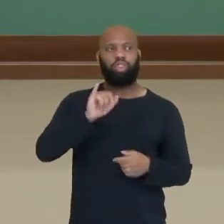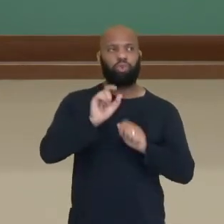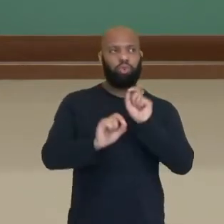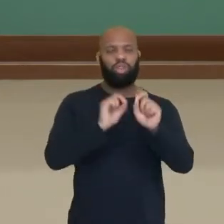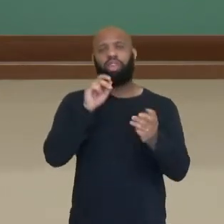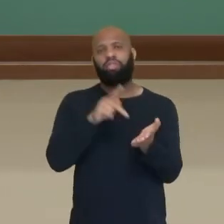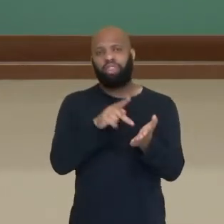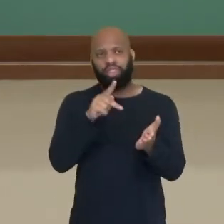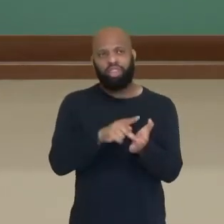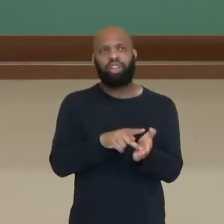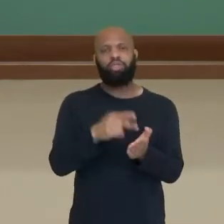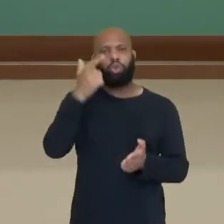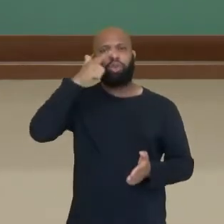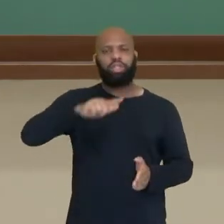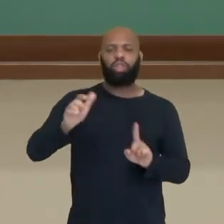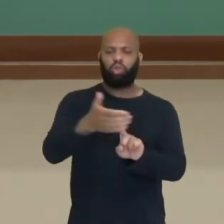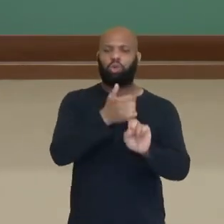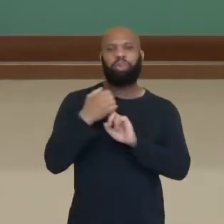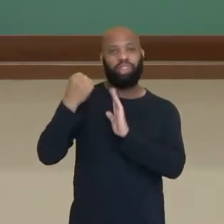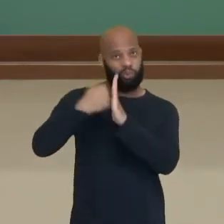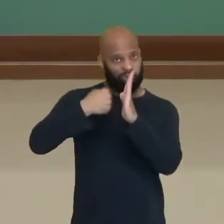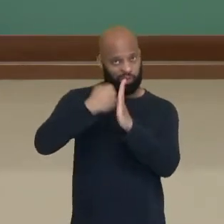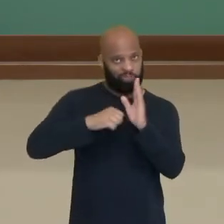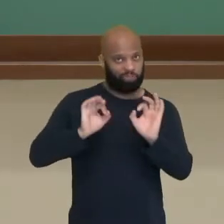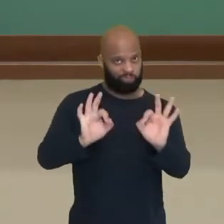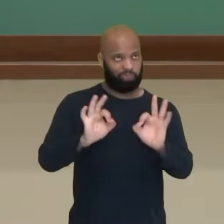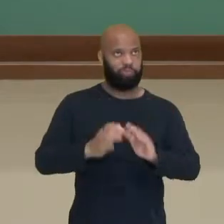realmente efetivo no domínio dessa luta.